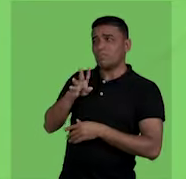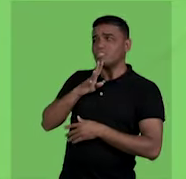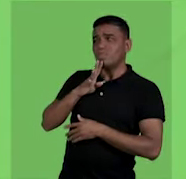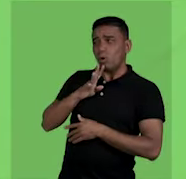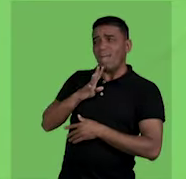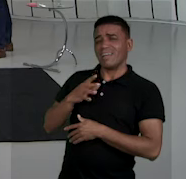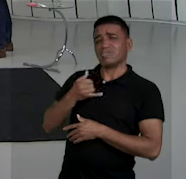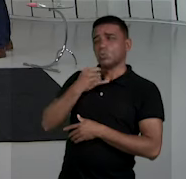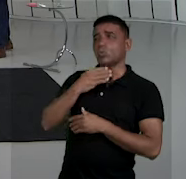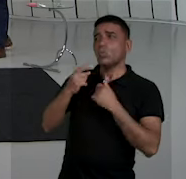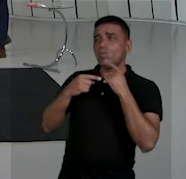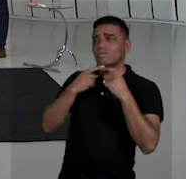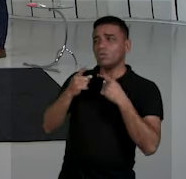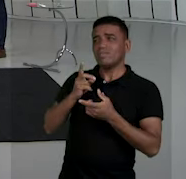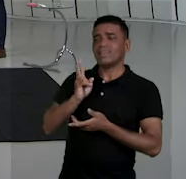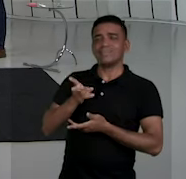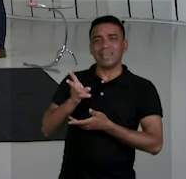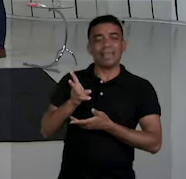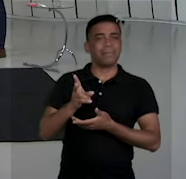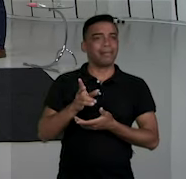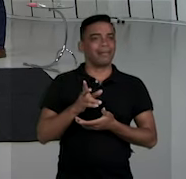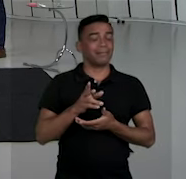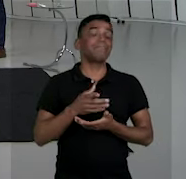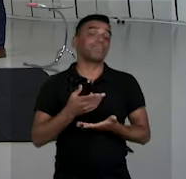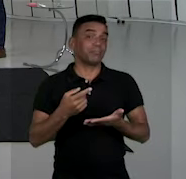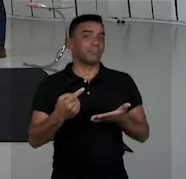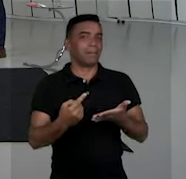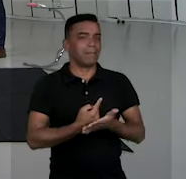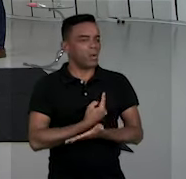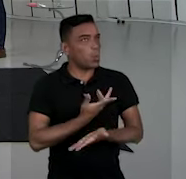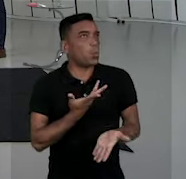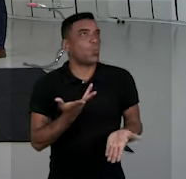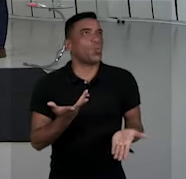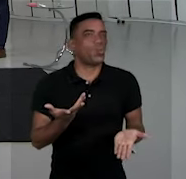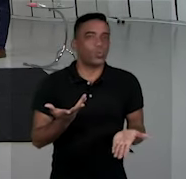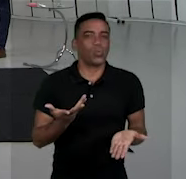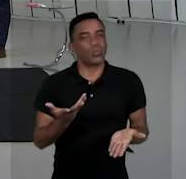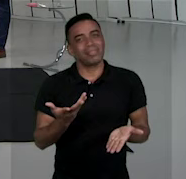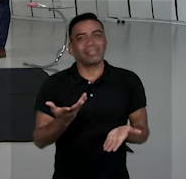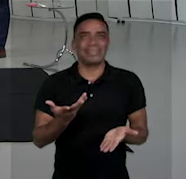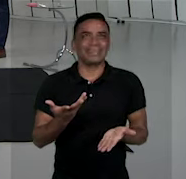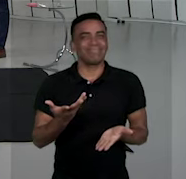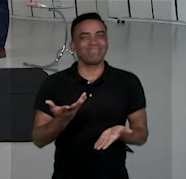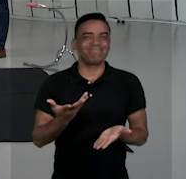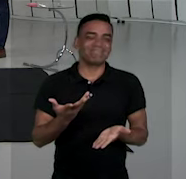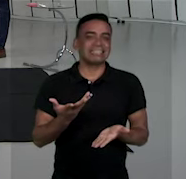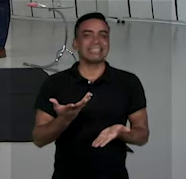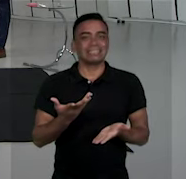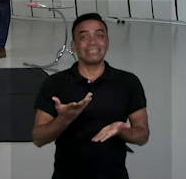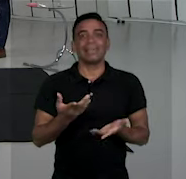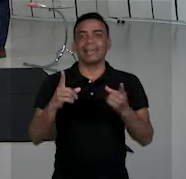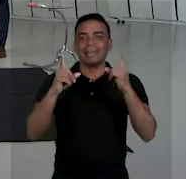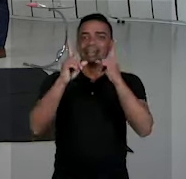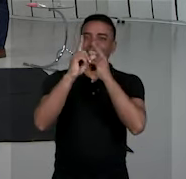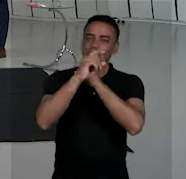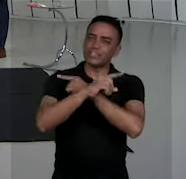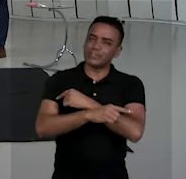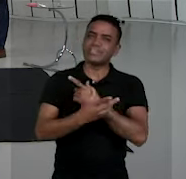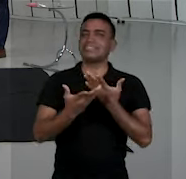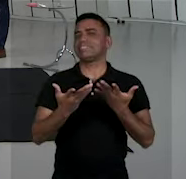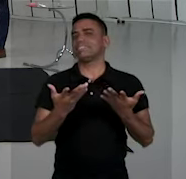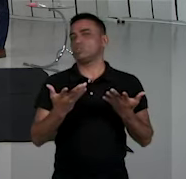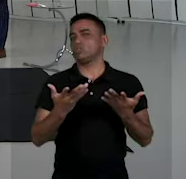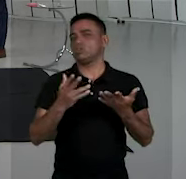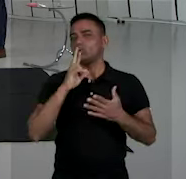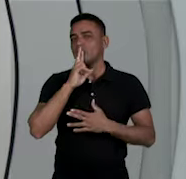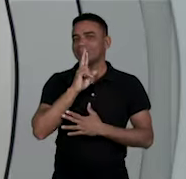nos consultórios, né, Flávio? Essa pergunta é uma pergunta relativamente difícil, no sentido de